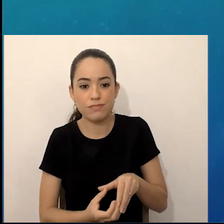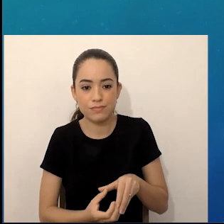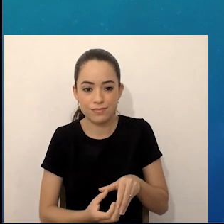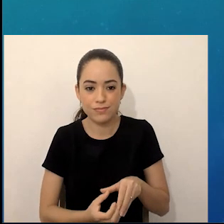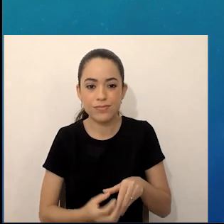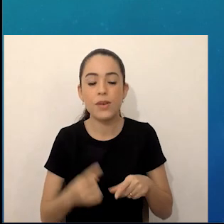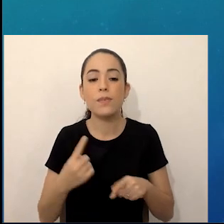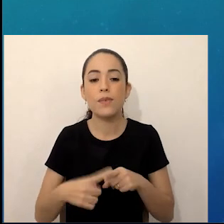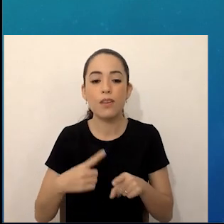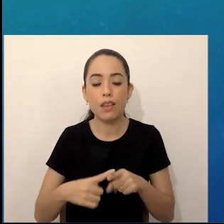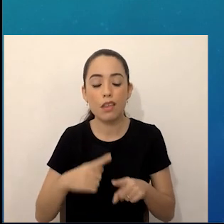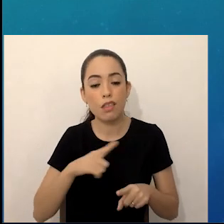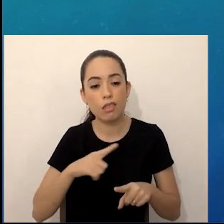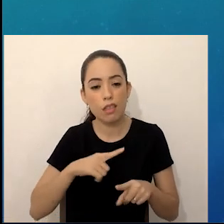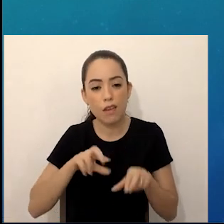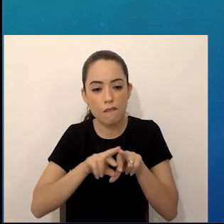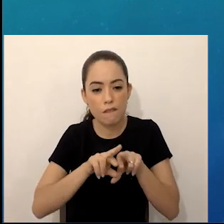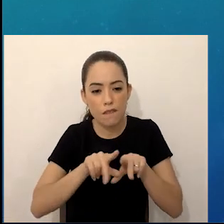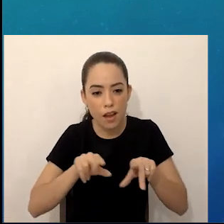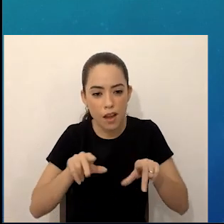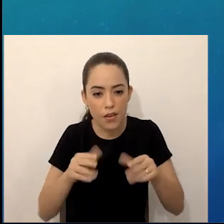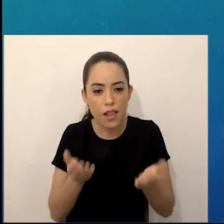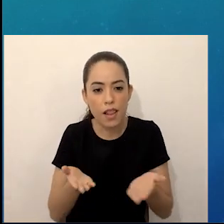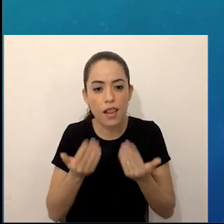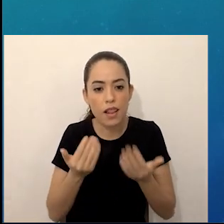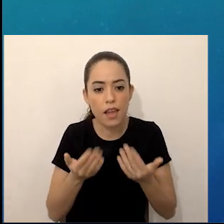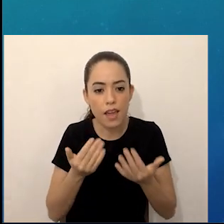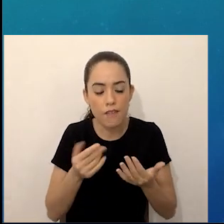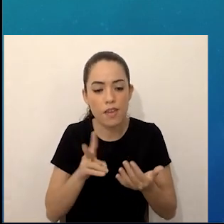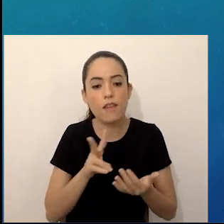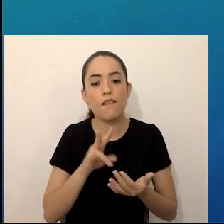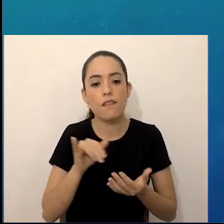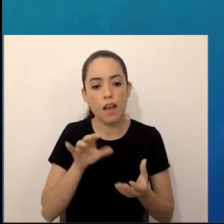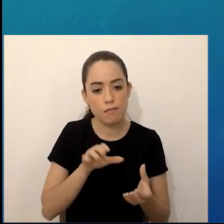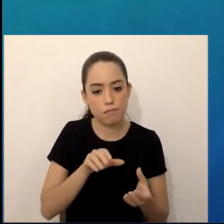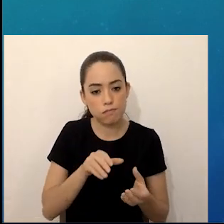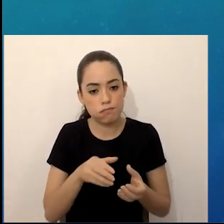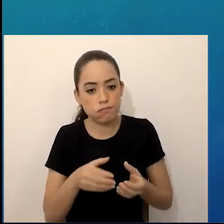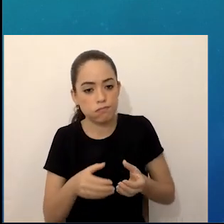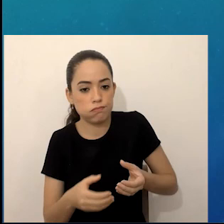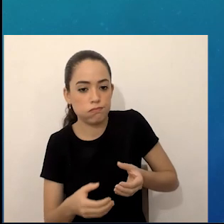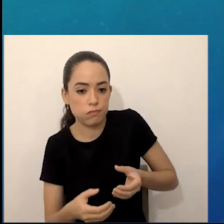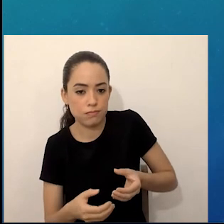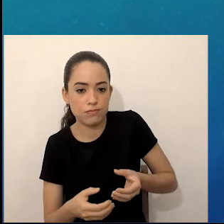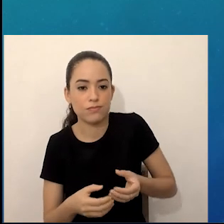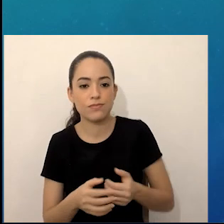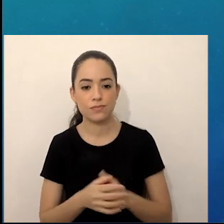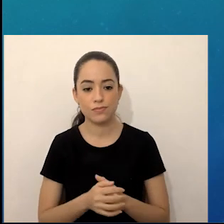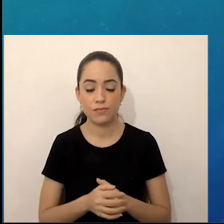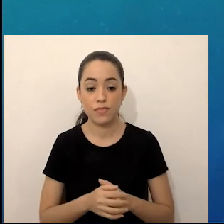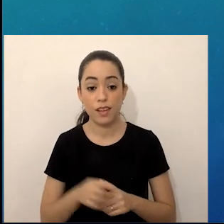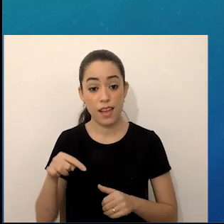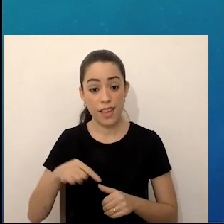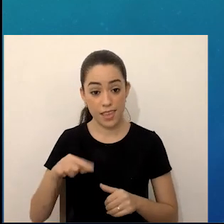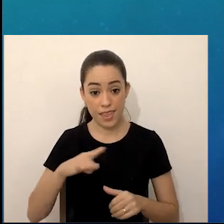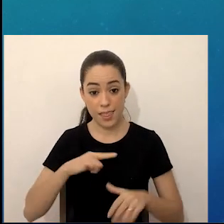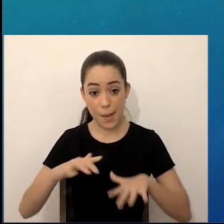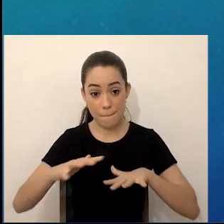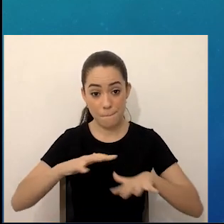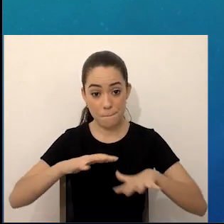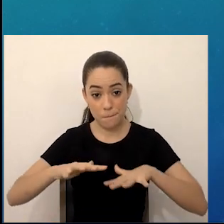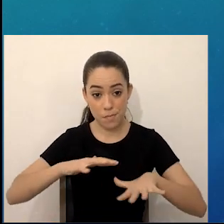uma vez que esse movimento desloca os componentes mais leves ventralmente